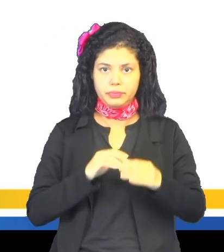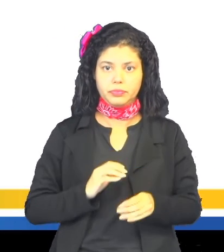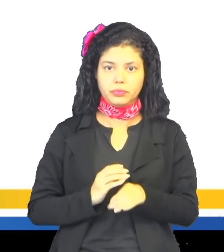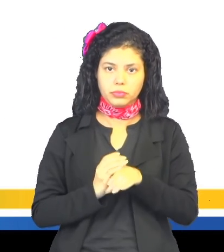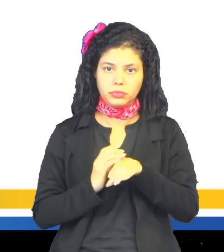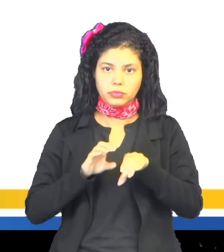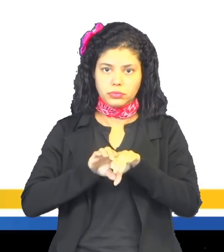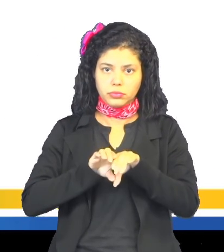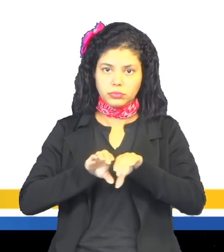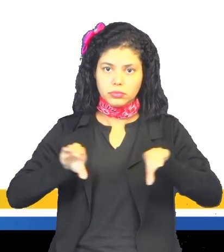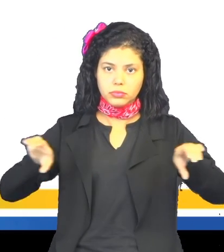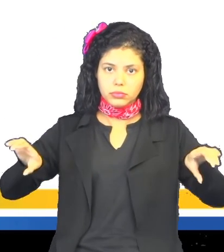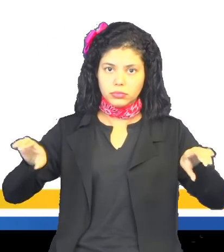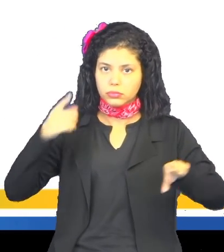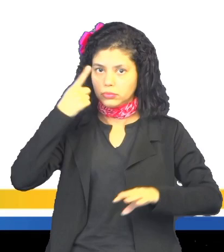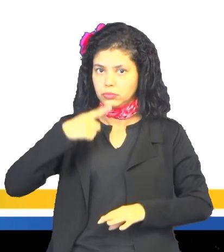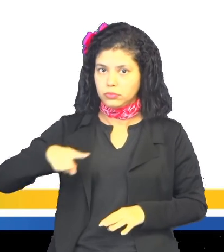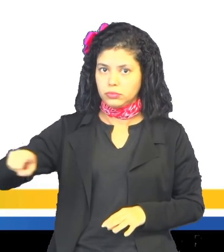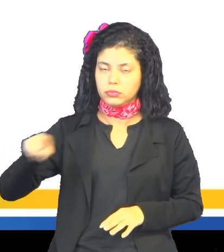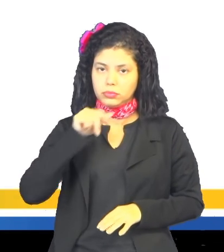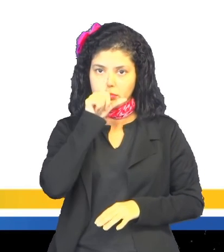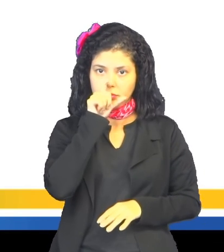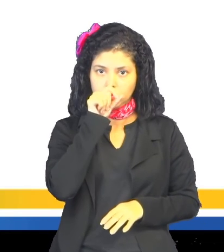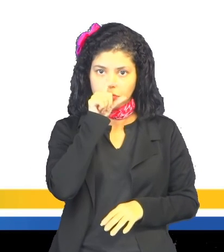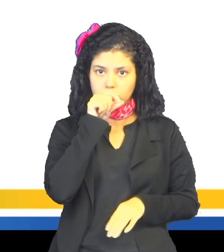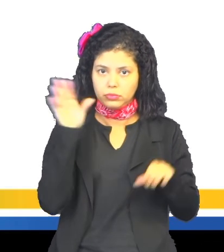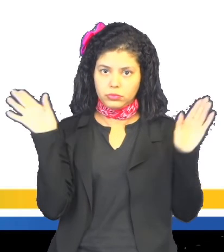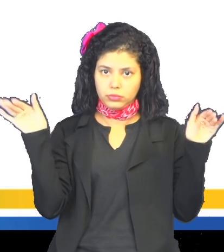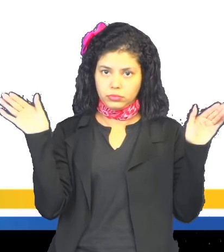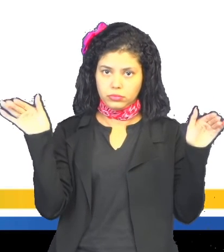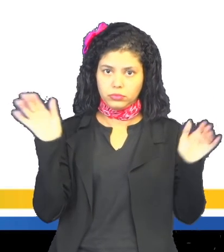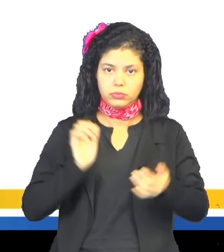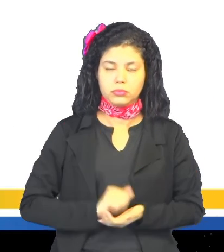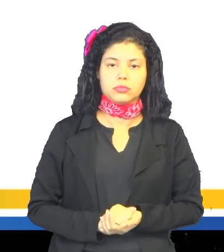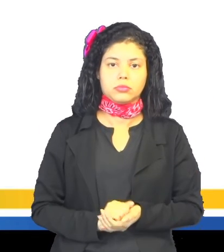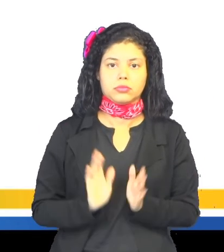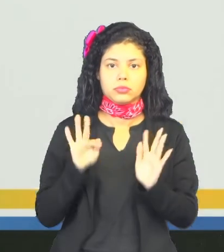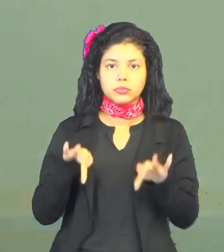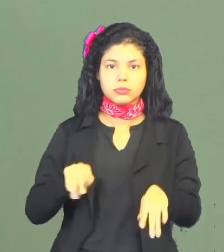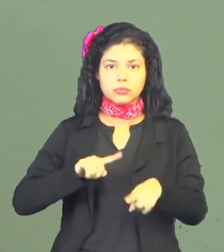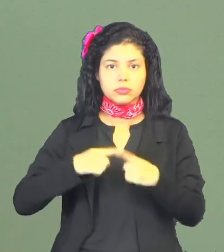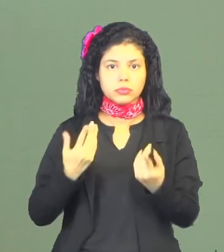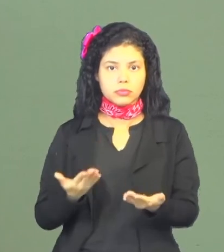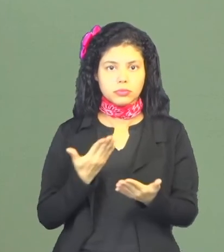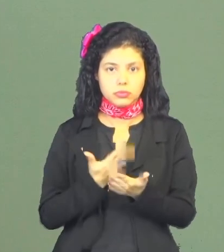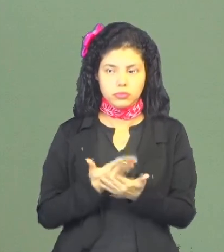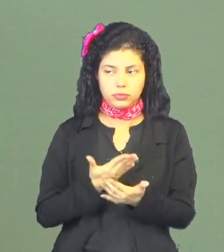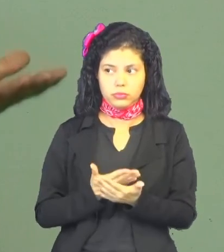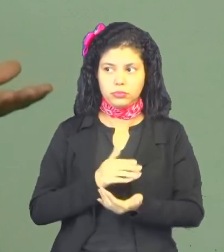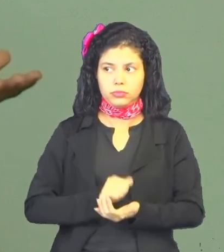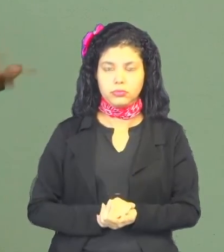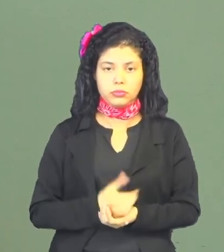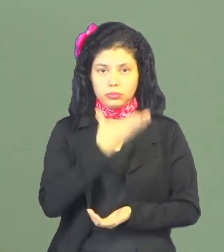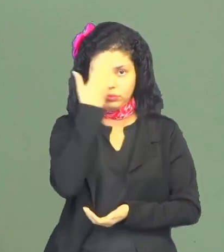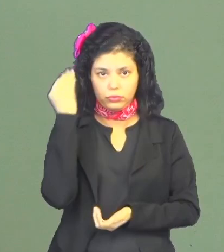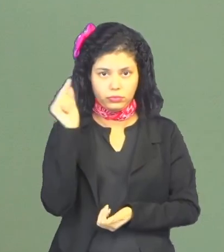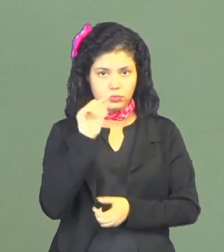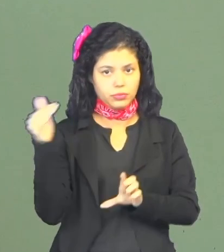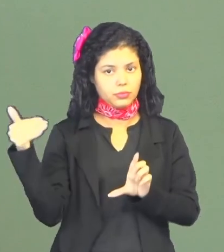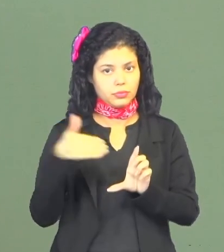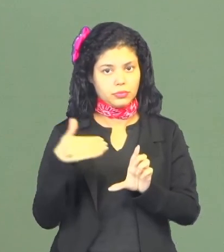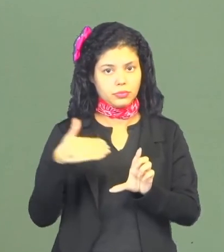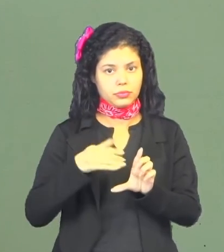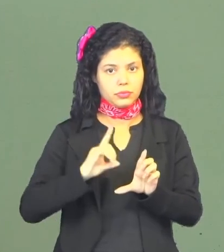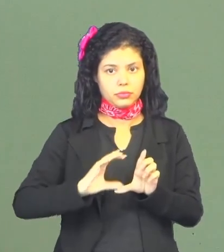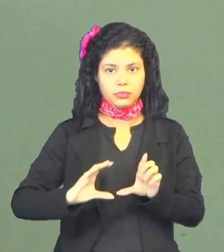encanação elefante em Arara que é um pássaro então é que chegamos ao final de mais uma aula galerinha Não esse